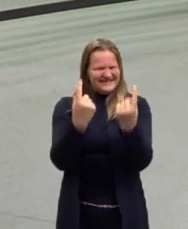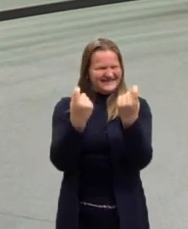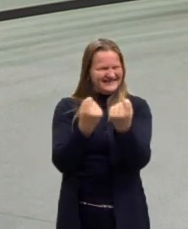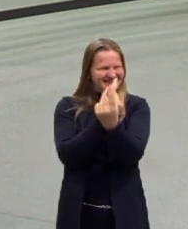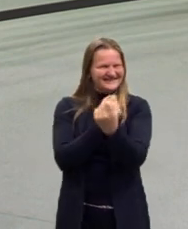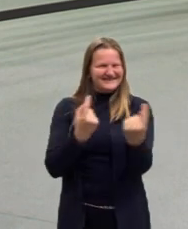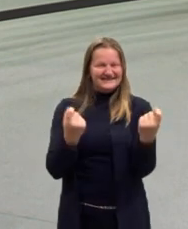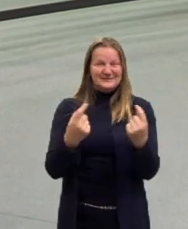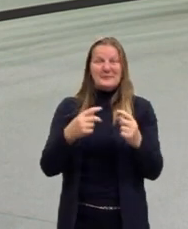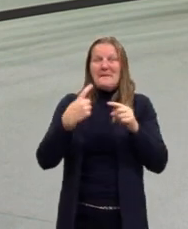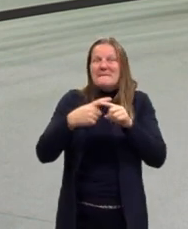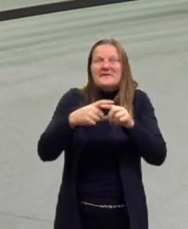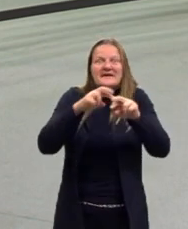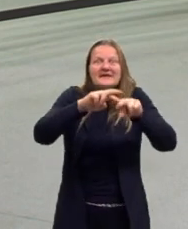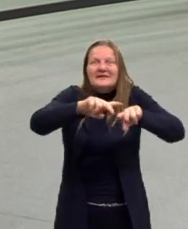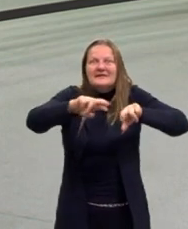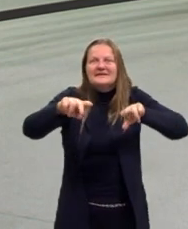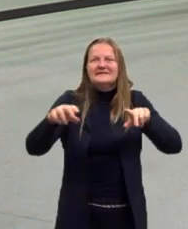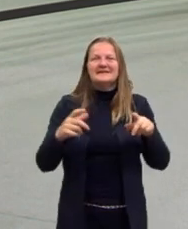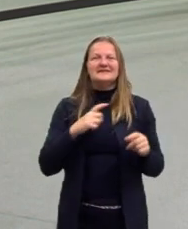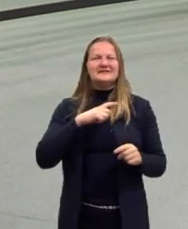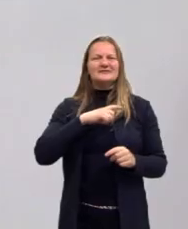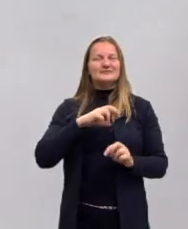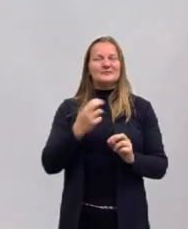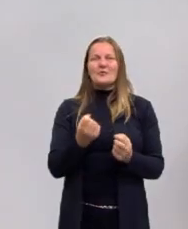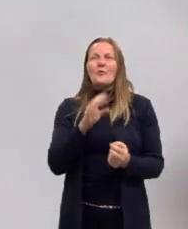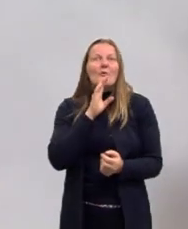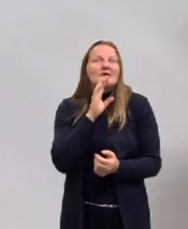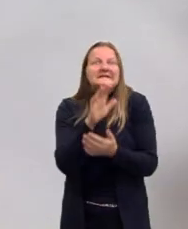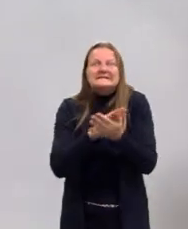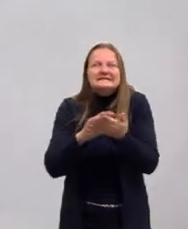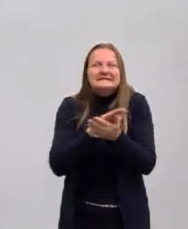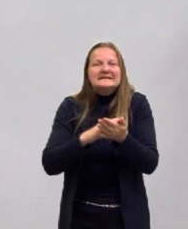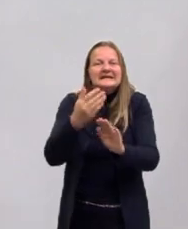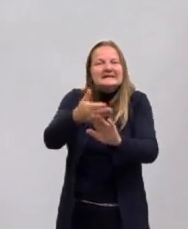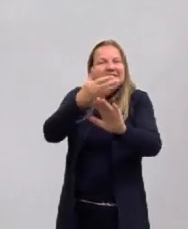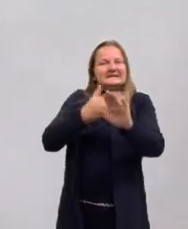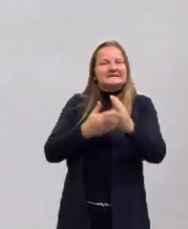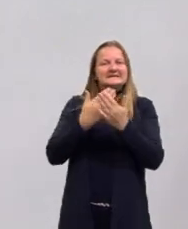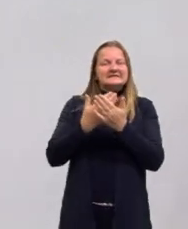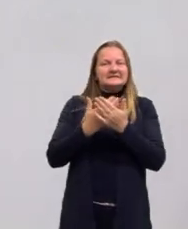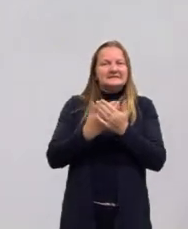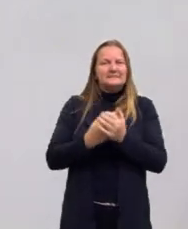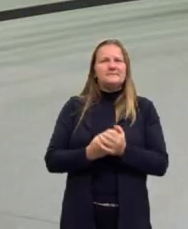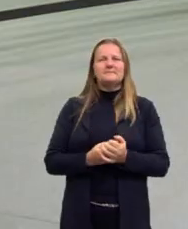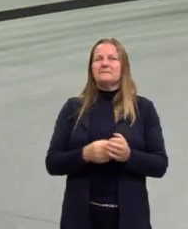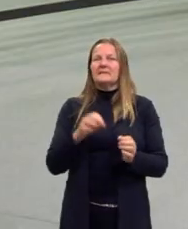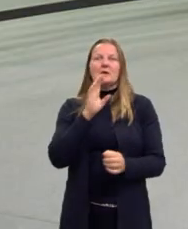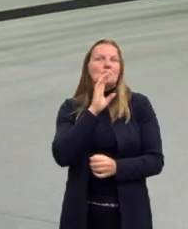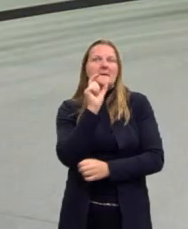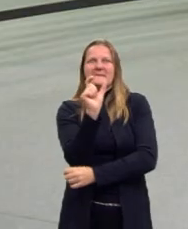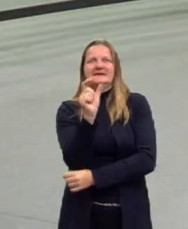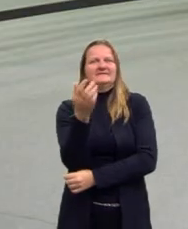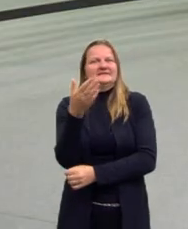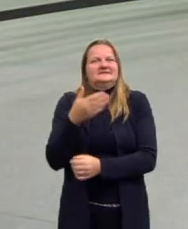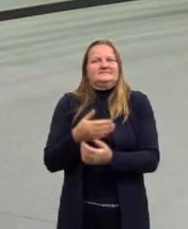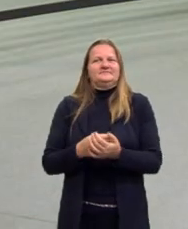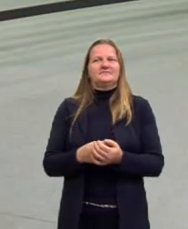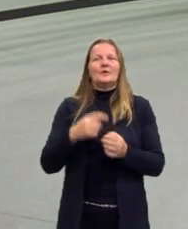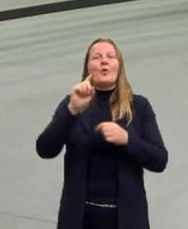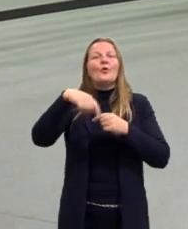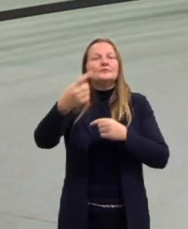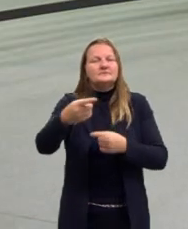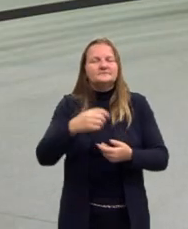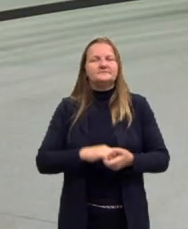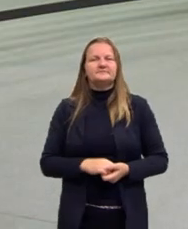realmente a palavra me era desconhecida antes de eu estudar para essa aula de hoje vamos lá para a